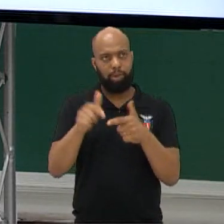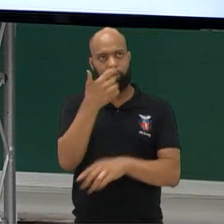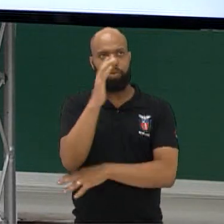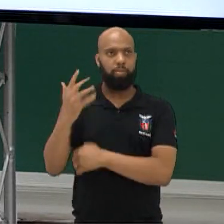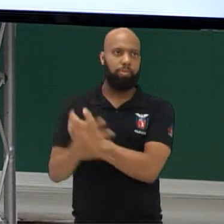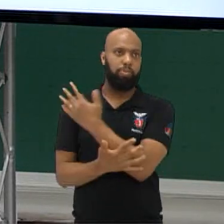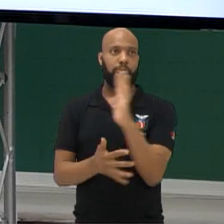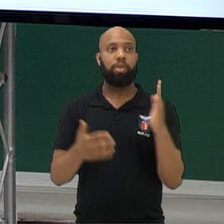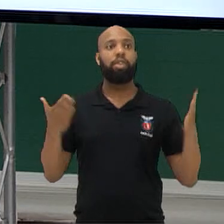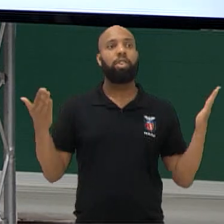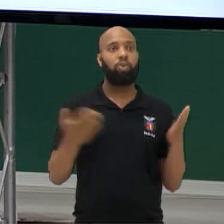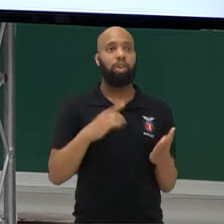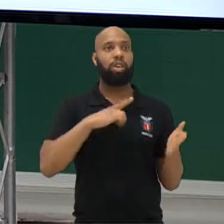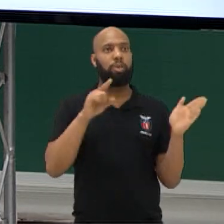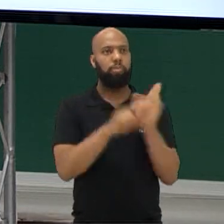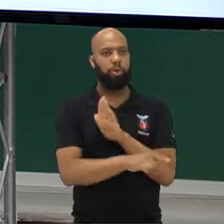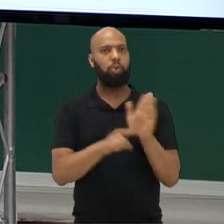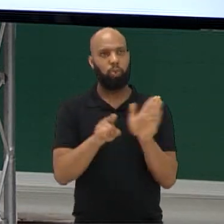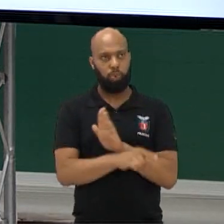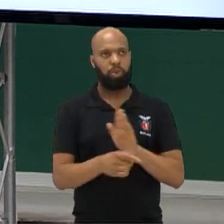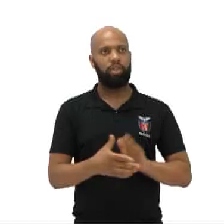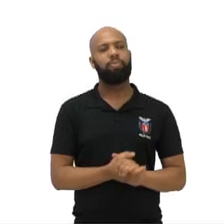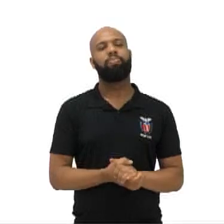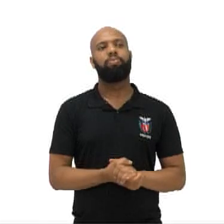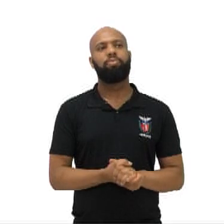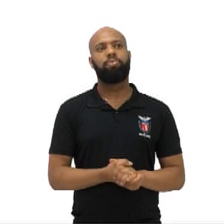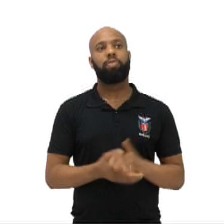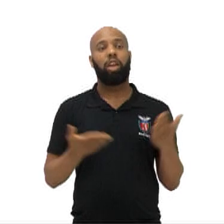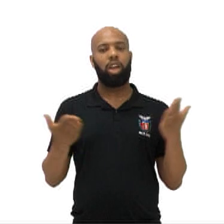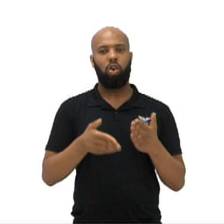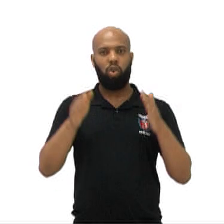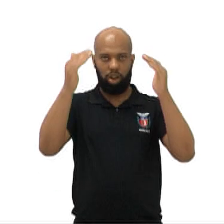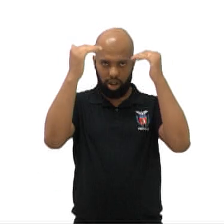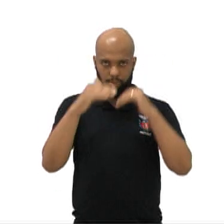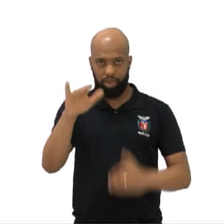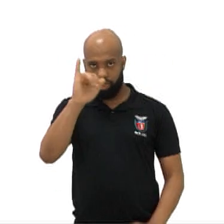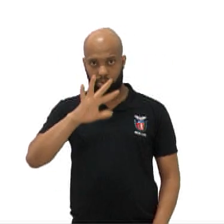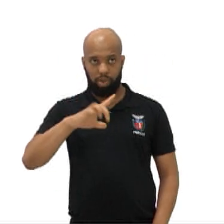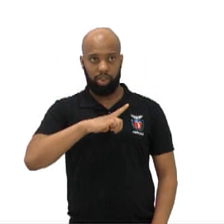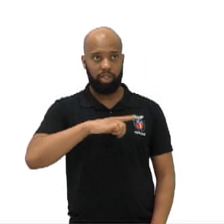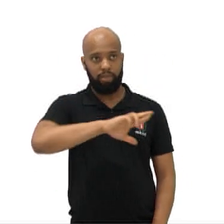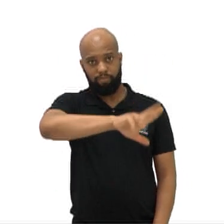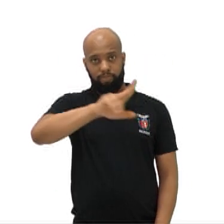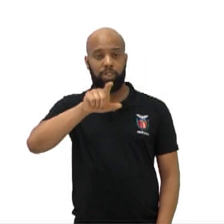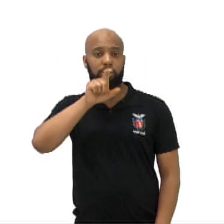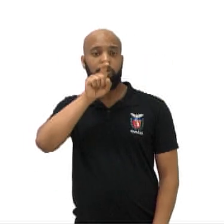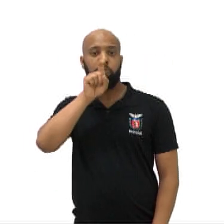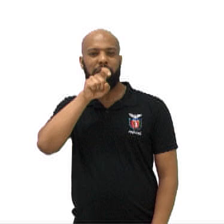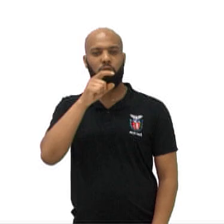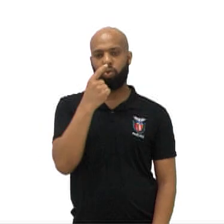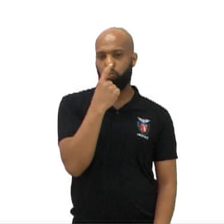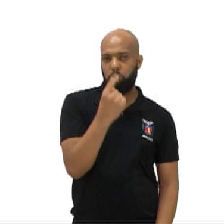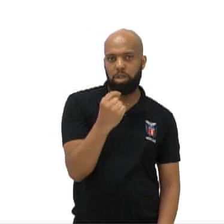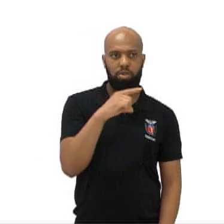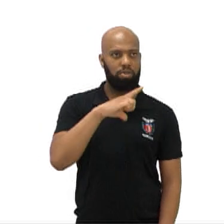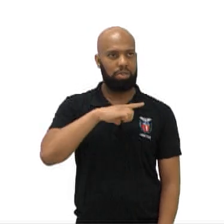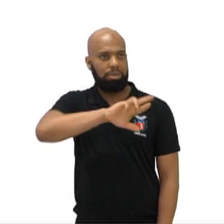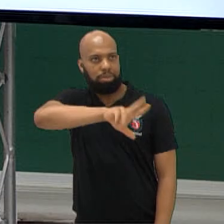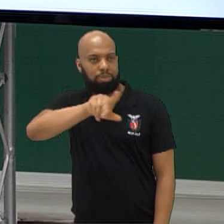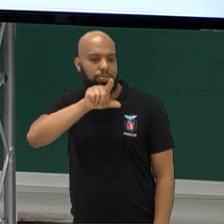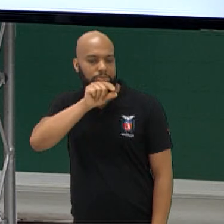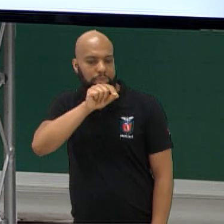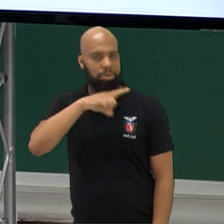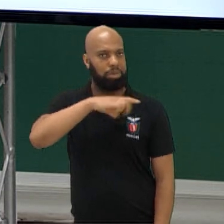também mais um exercício para te poder finalizar. Esta figura apresenta aves com diferentes tipos de bicos, então, vários formatos de bicos